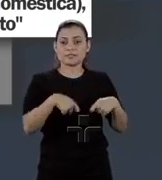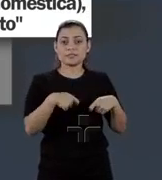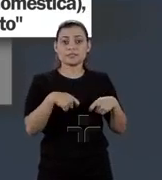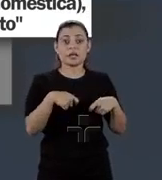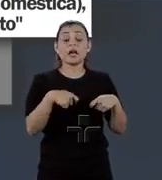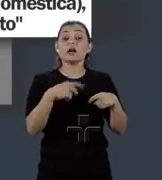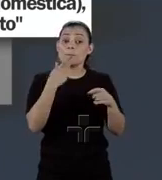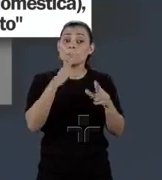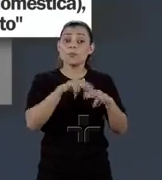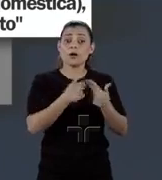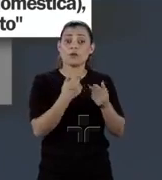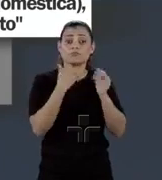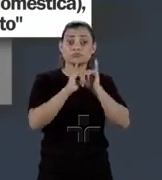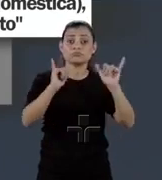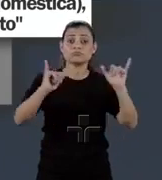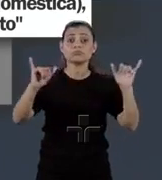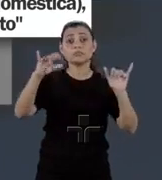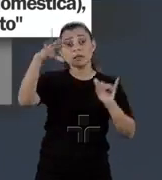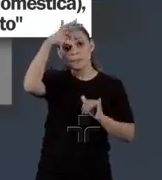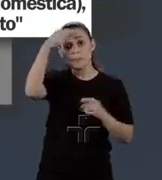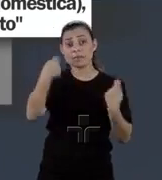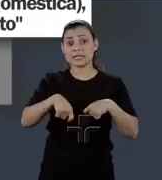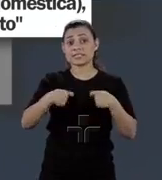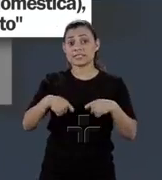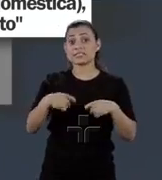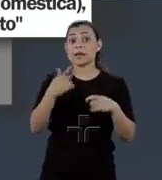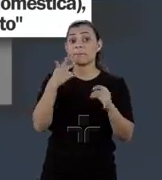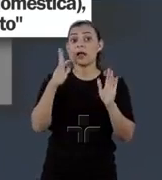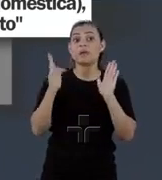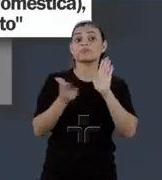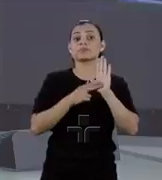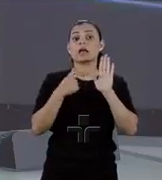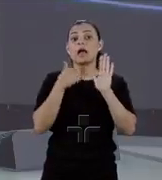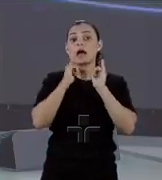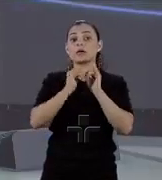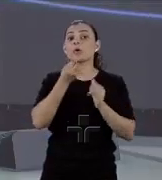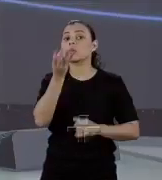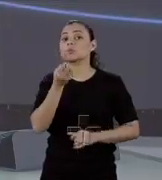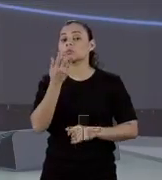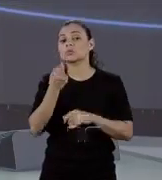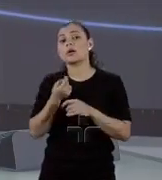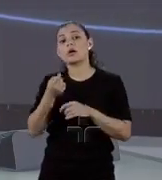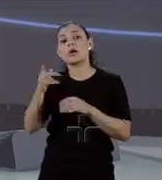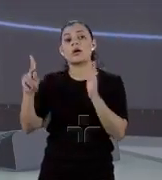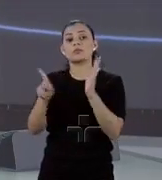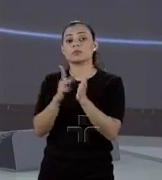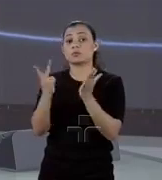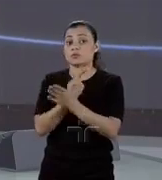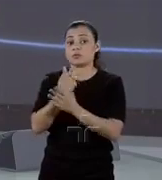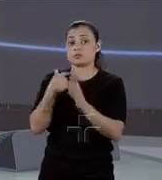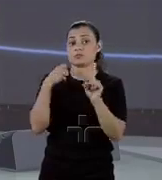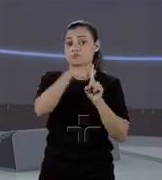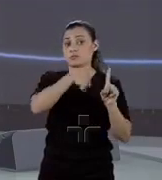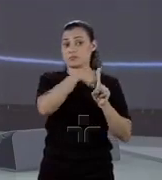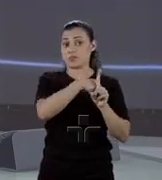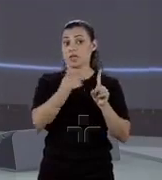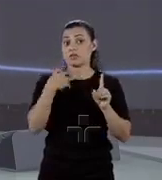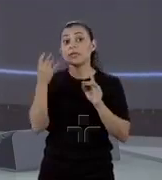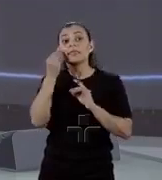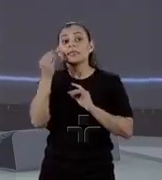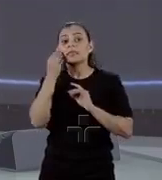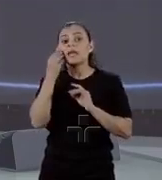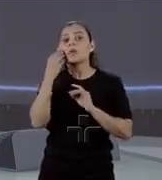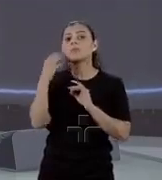10, após as vítimas procurarem a Polícia Civil para denunciar as agressões. Nós tentamos contato com o juiz Joseli Luiz Silva, mas não